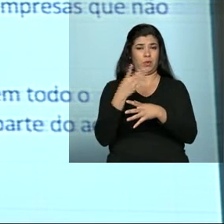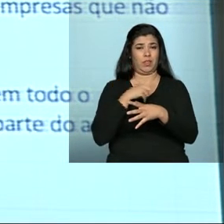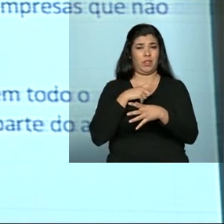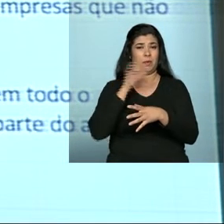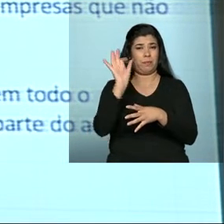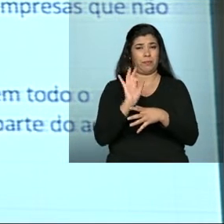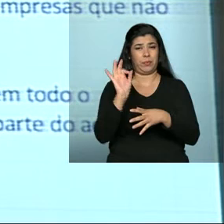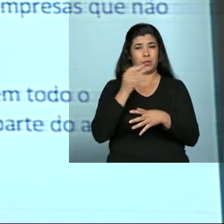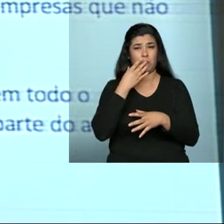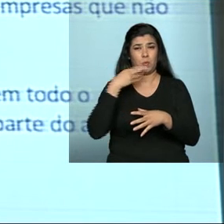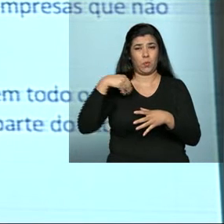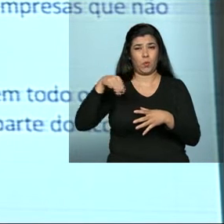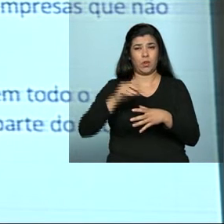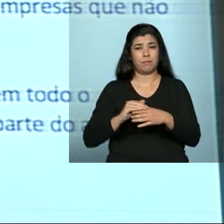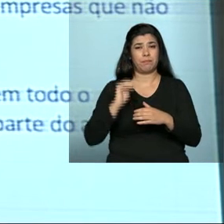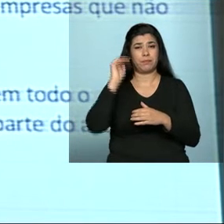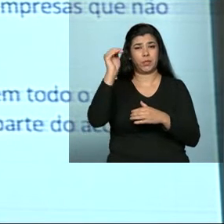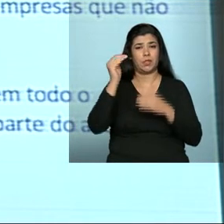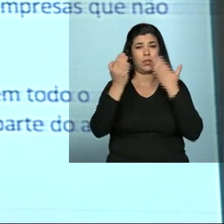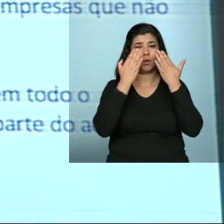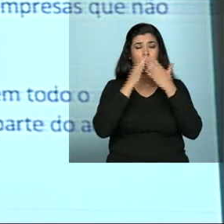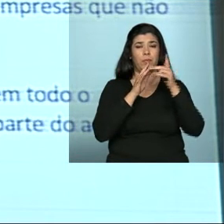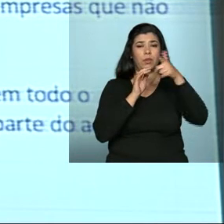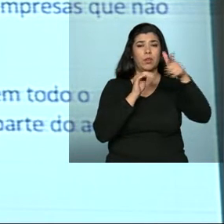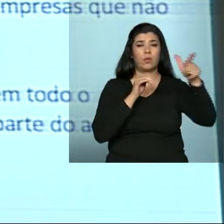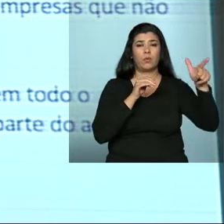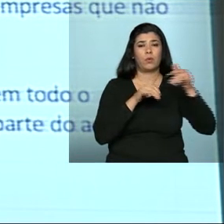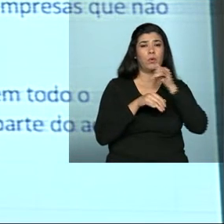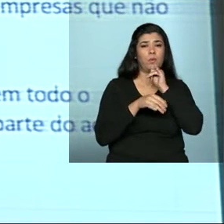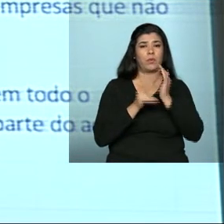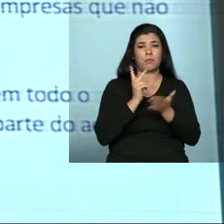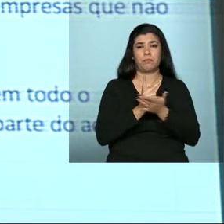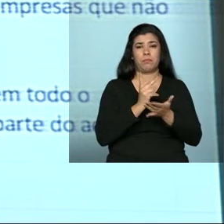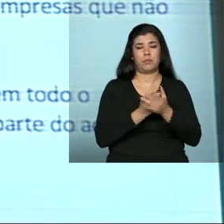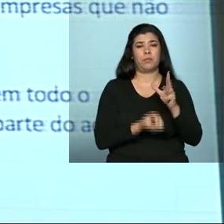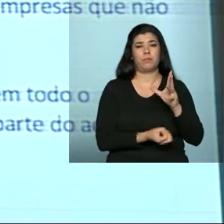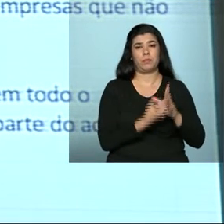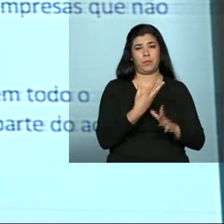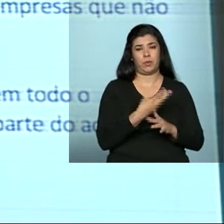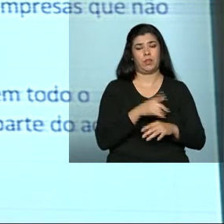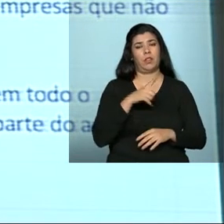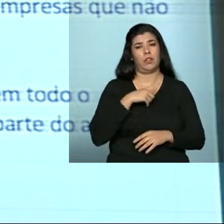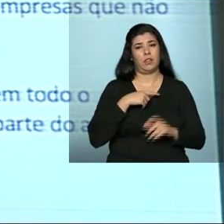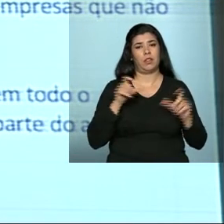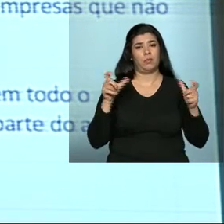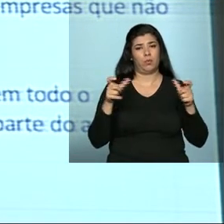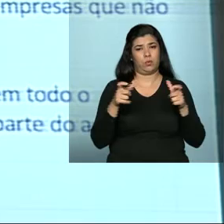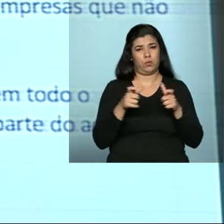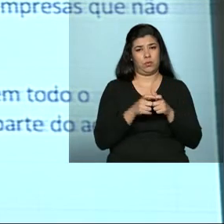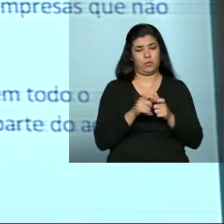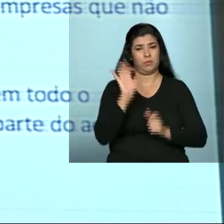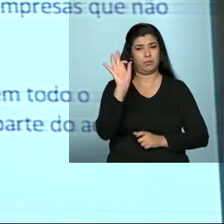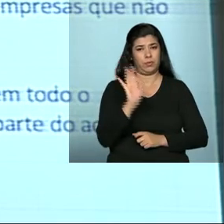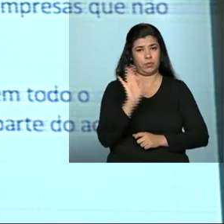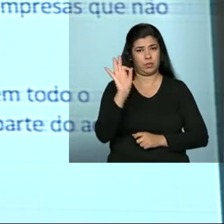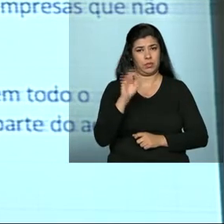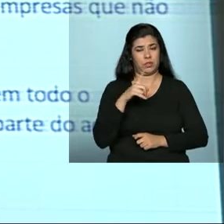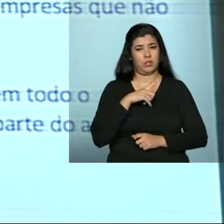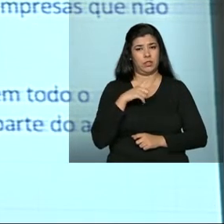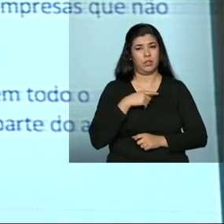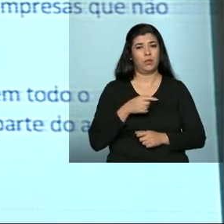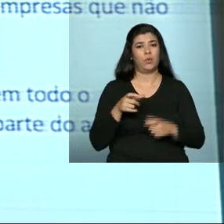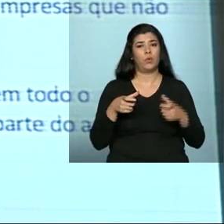maior do que uma outra marca do mesmo produto. Então, houve redução dos teores máximos, dos